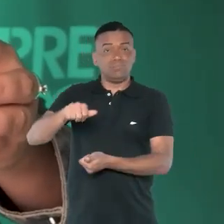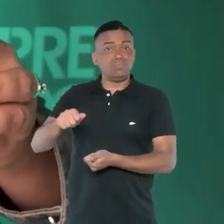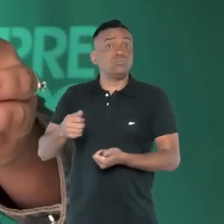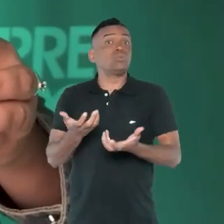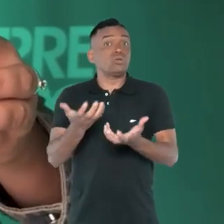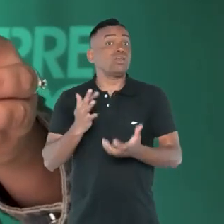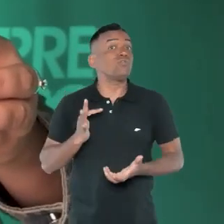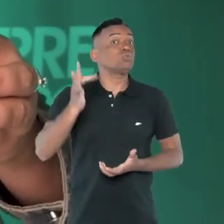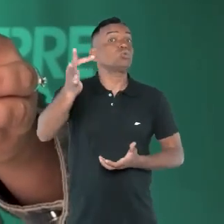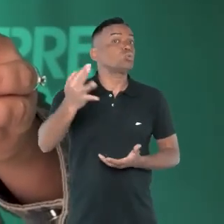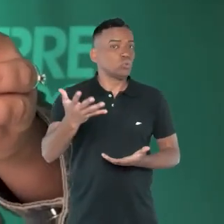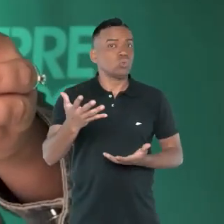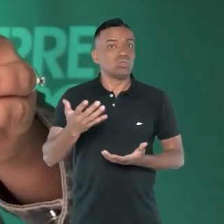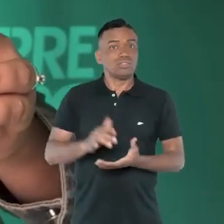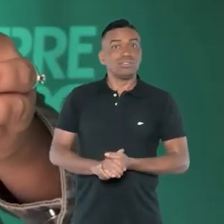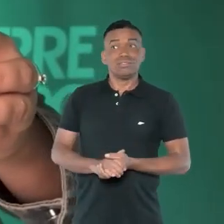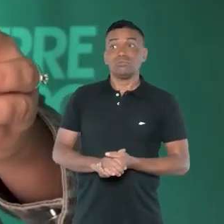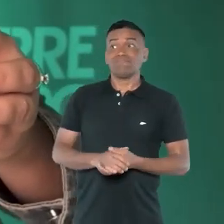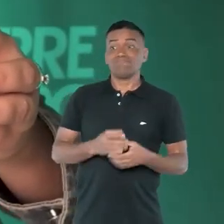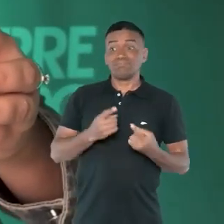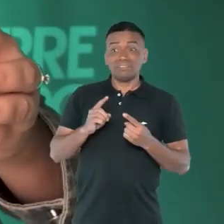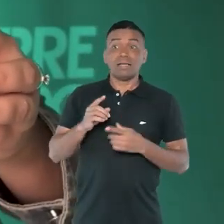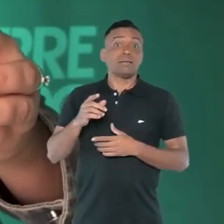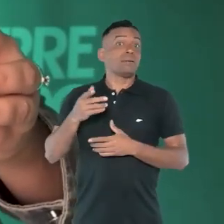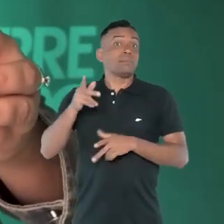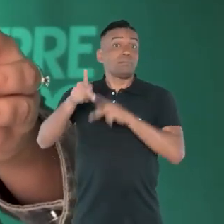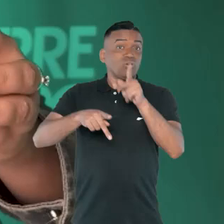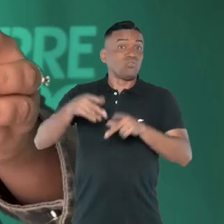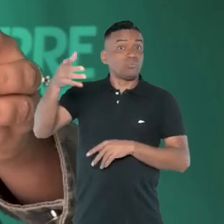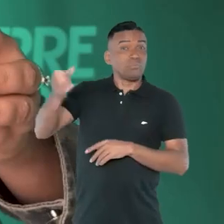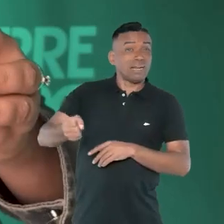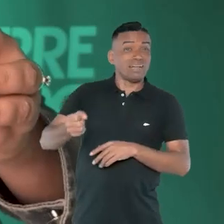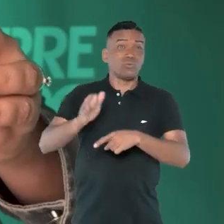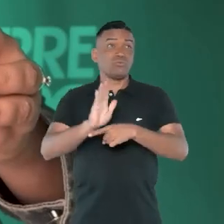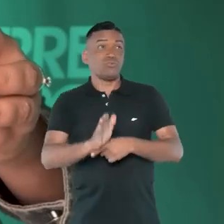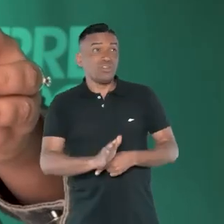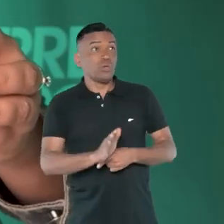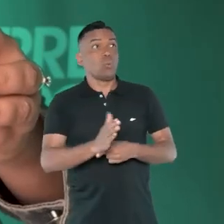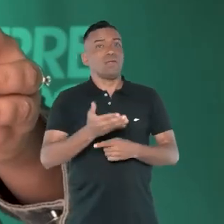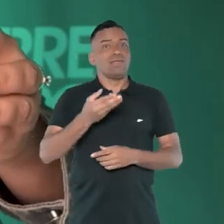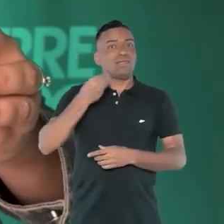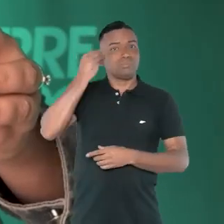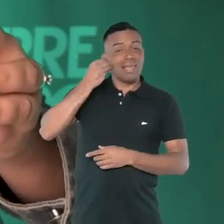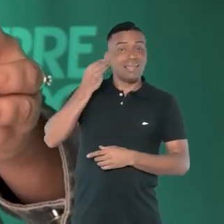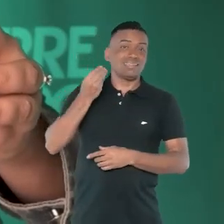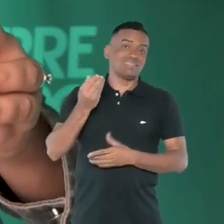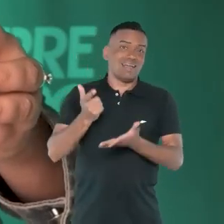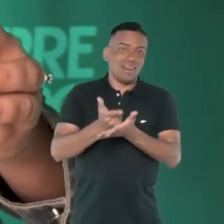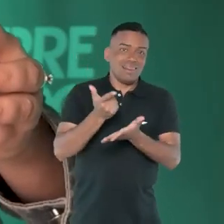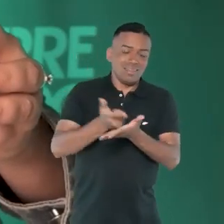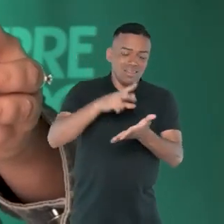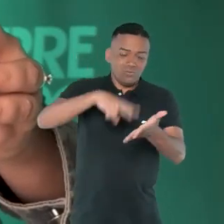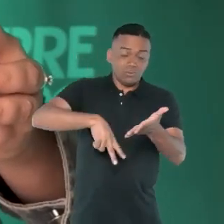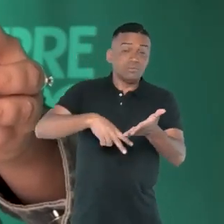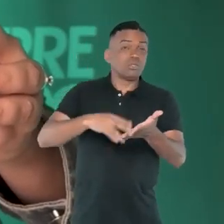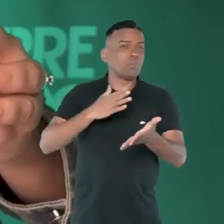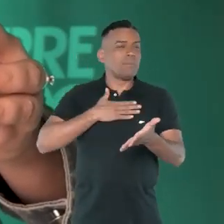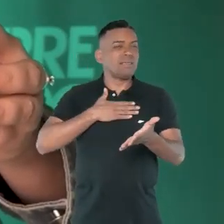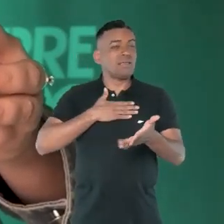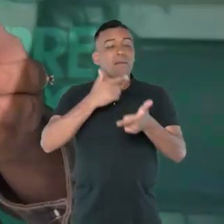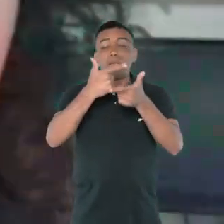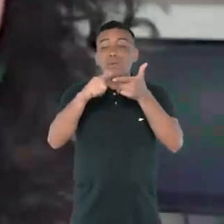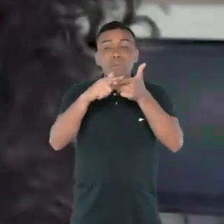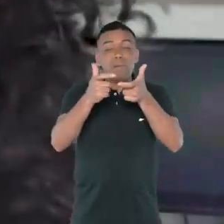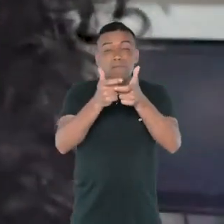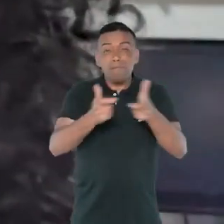via, aquilo que eu queria ser. Eu fui, além de todo um referencial branco que a gente tem pela TV, pelos filmes, pelos